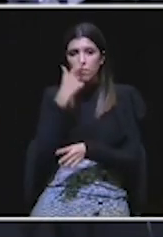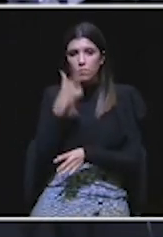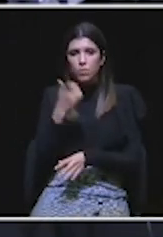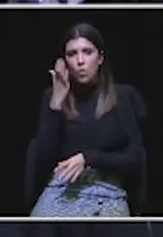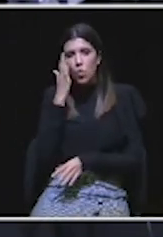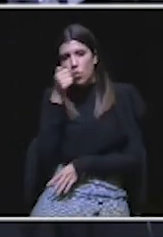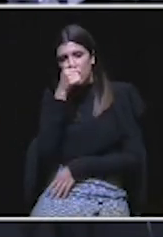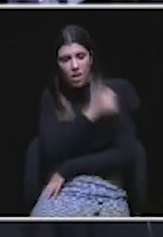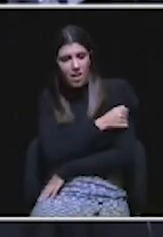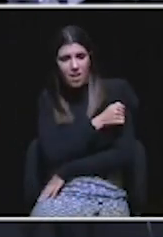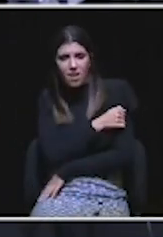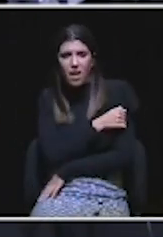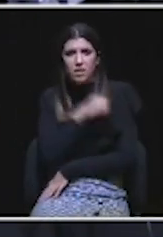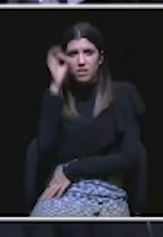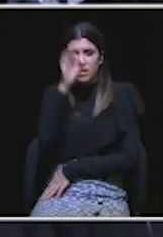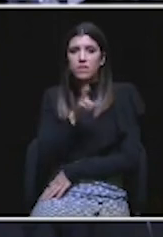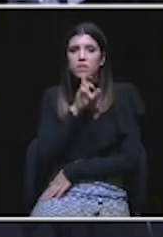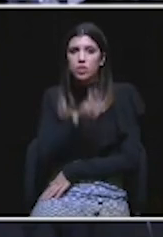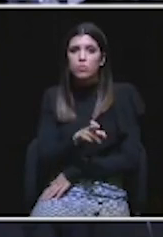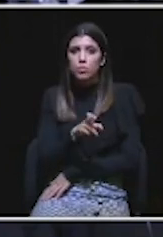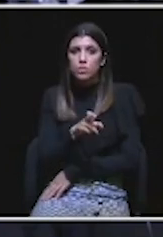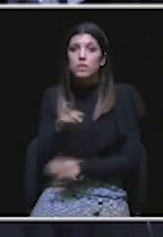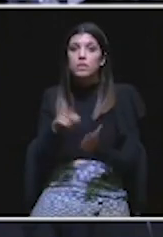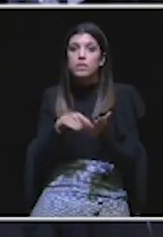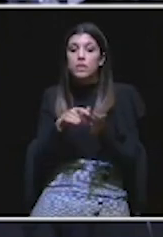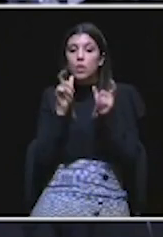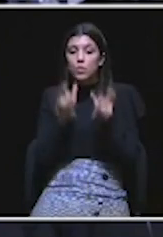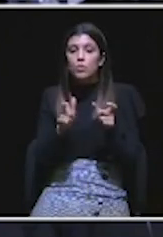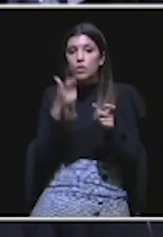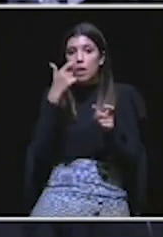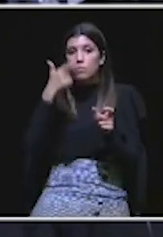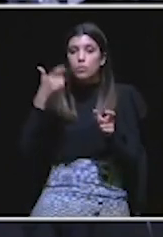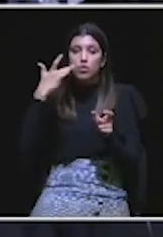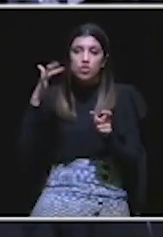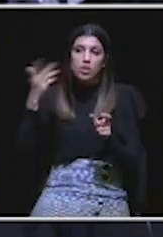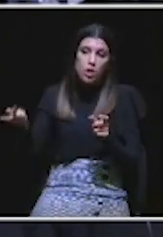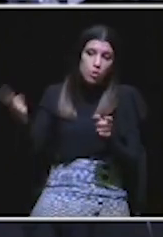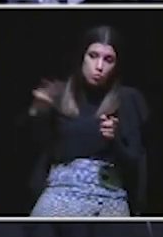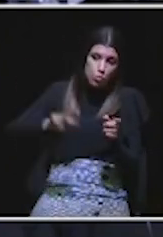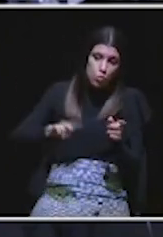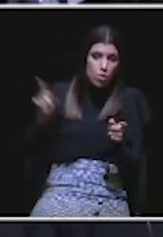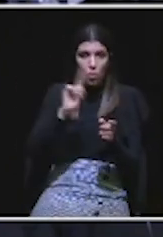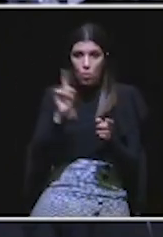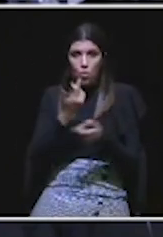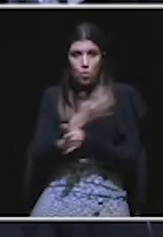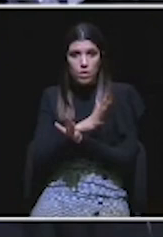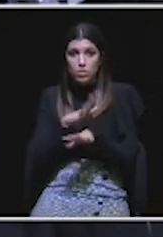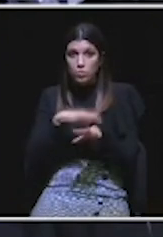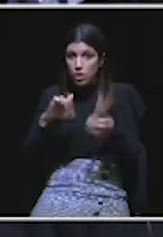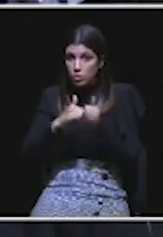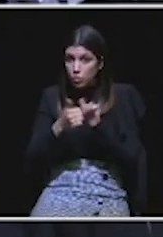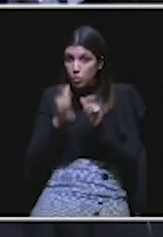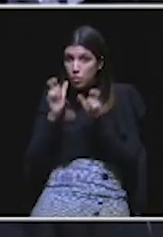falta de condições de habitação, Carlos Moedas respondeu com a necessidade de controlar a imigração. Não, o incêndio não foi resultado de um problema